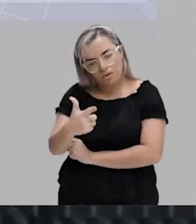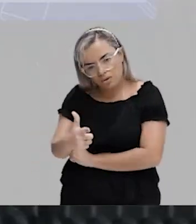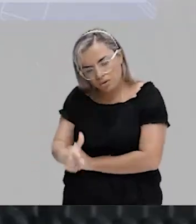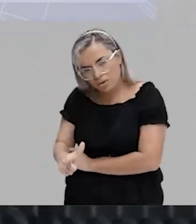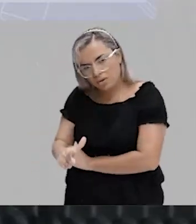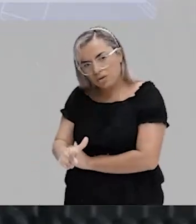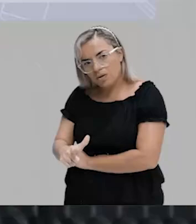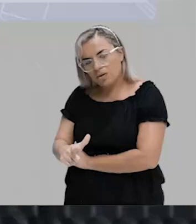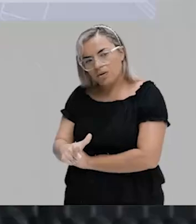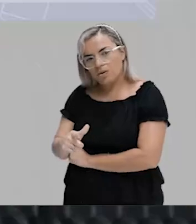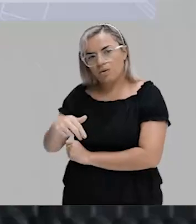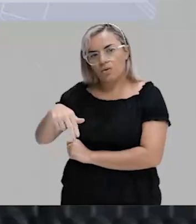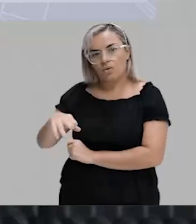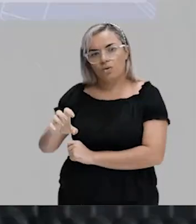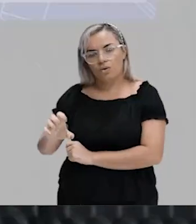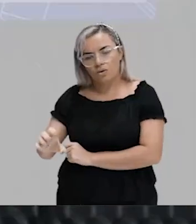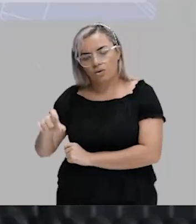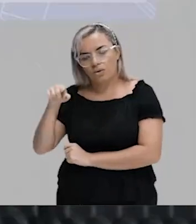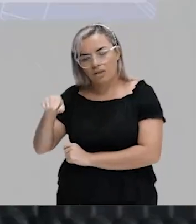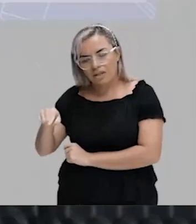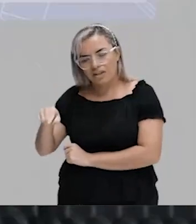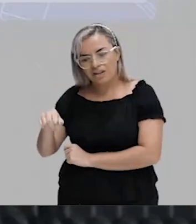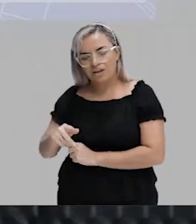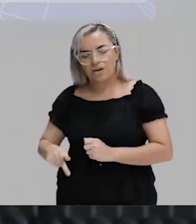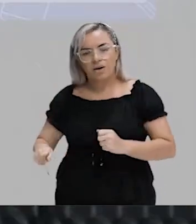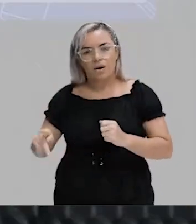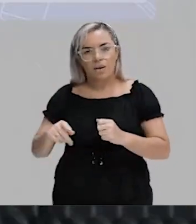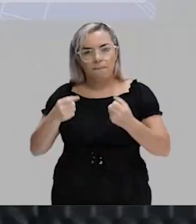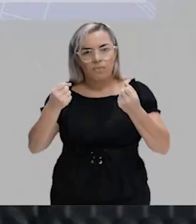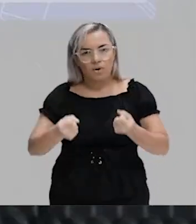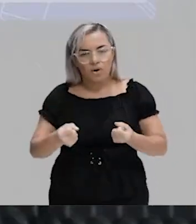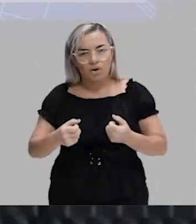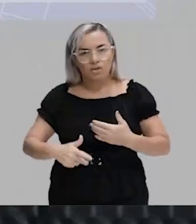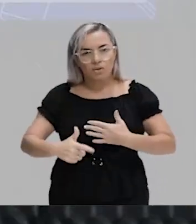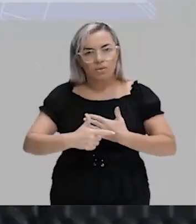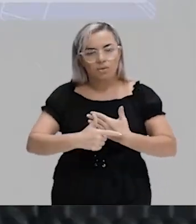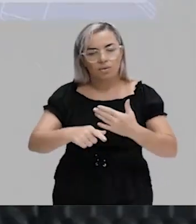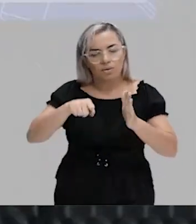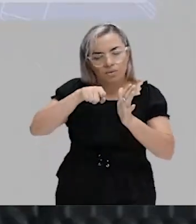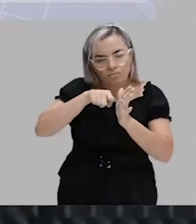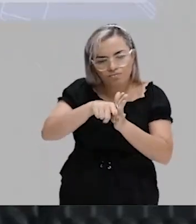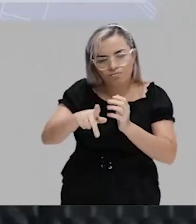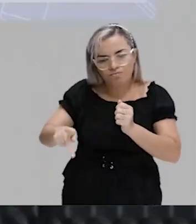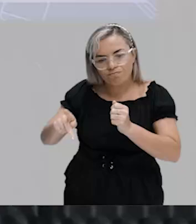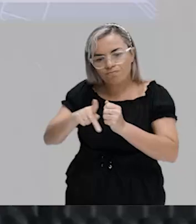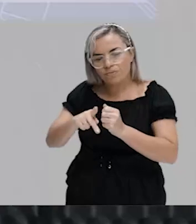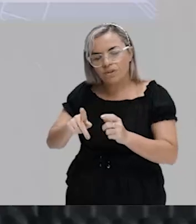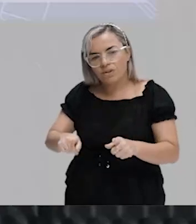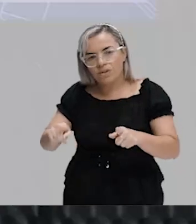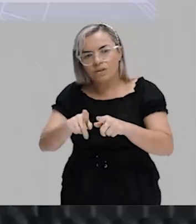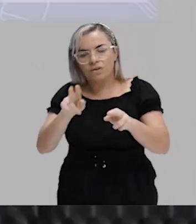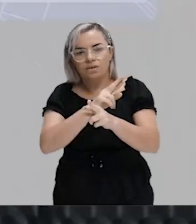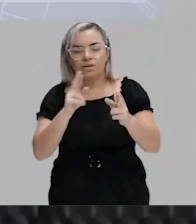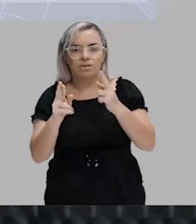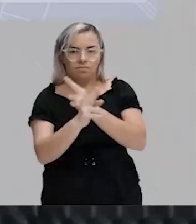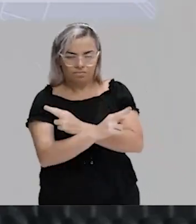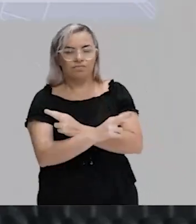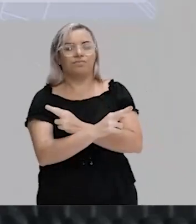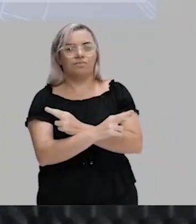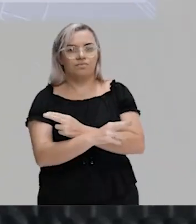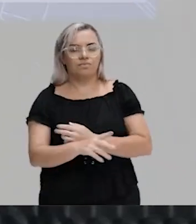mesmo que pode funcionar como um pronome interrogativo, ele pode ser também um pronome relativo. Então, não adianta